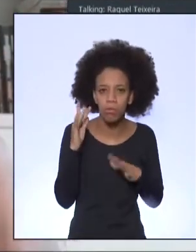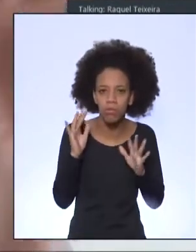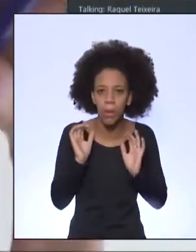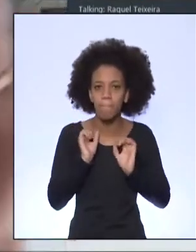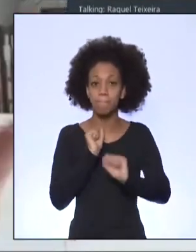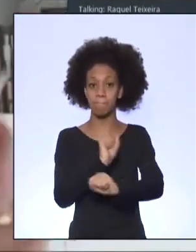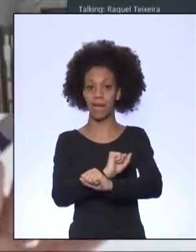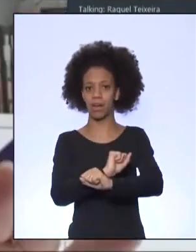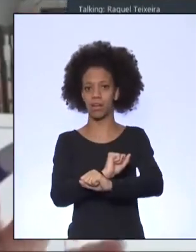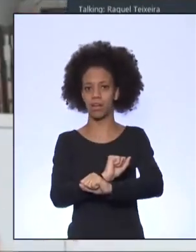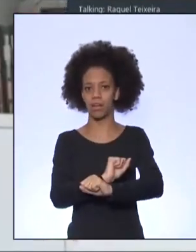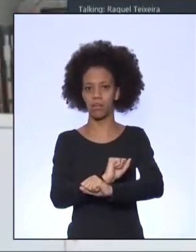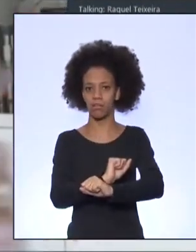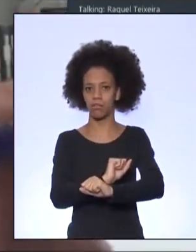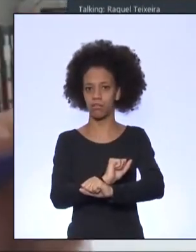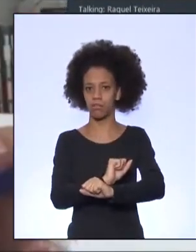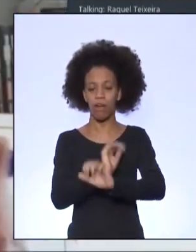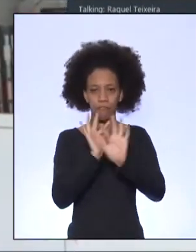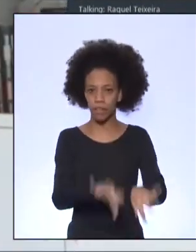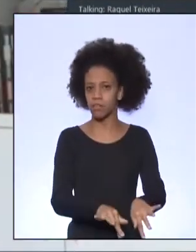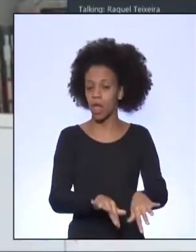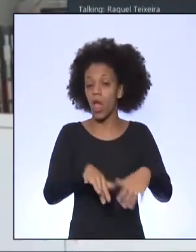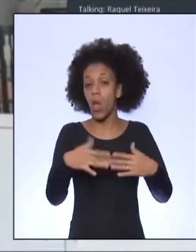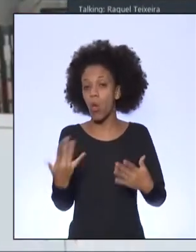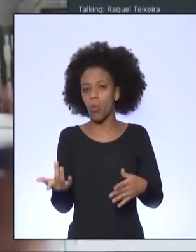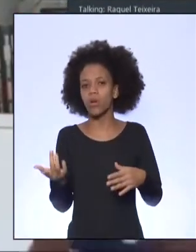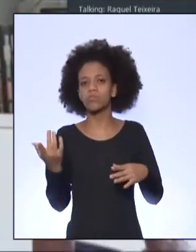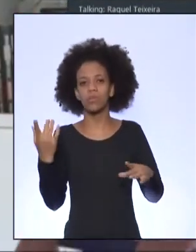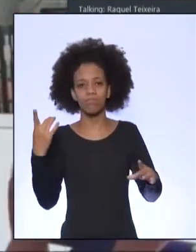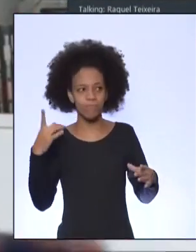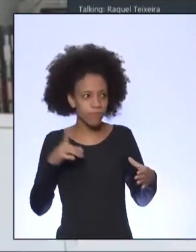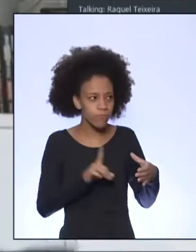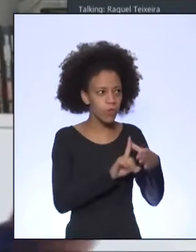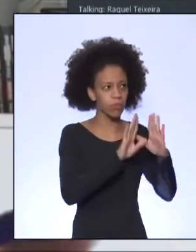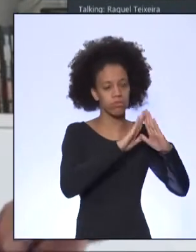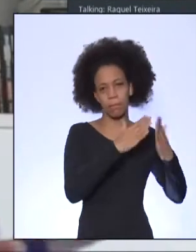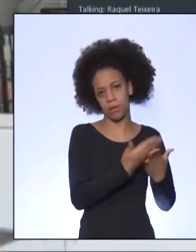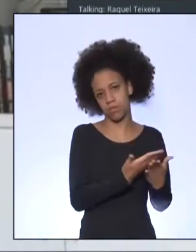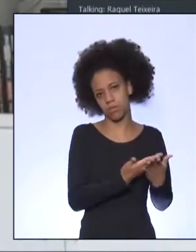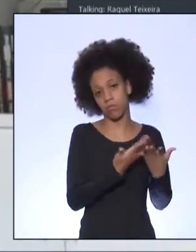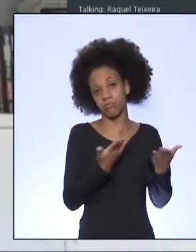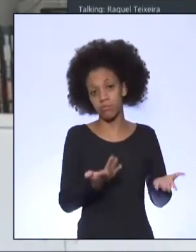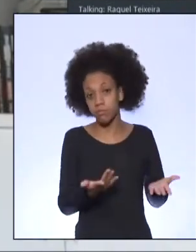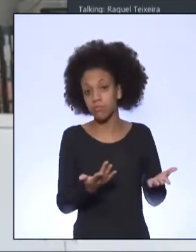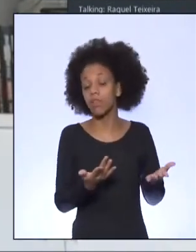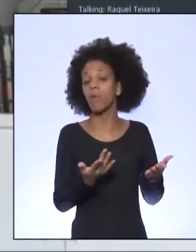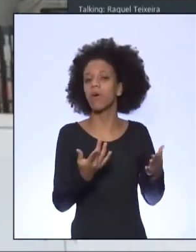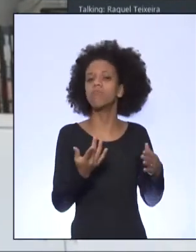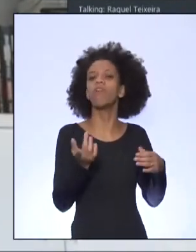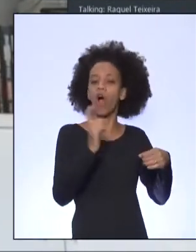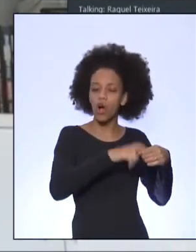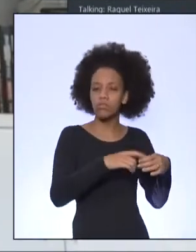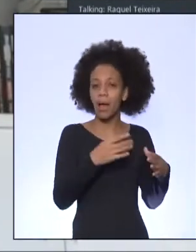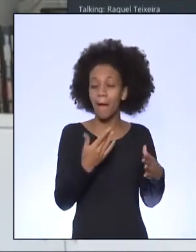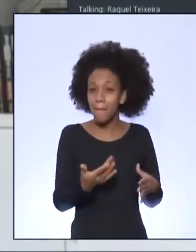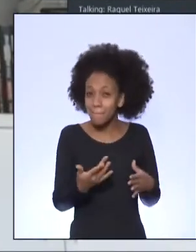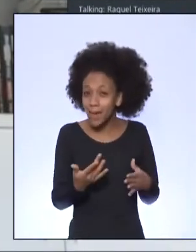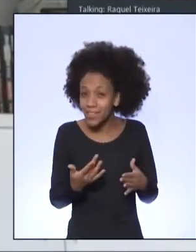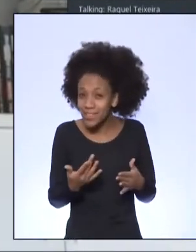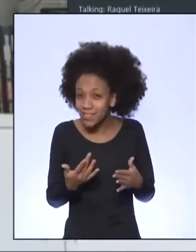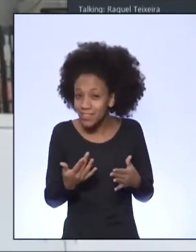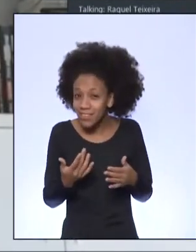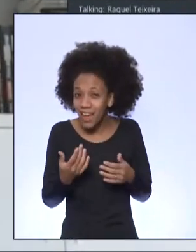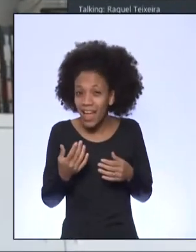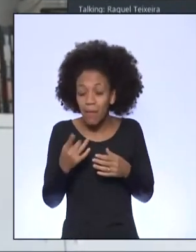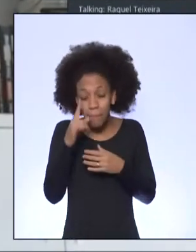tudo, quando pudesse fazer presencial, volta, porque quem não tem a tecnologia vai ficar para trás. É um risco real, mas aí